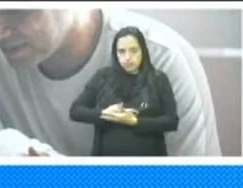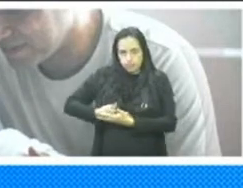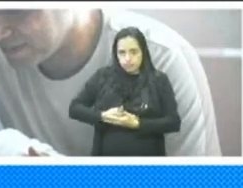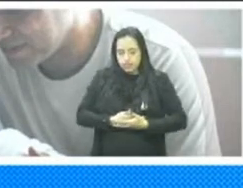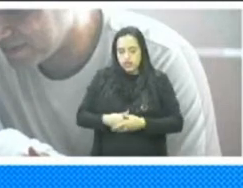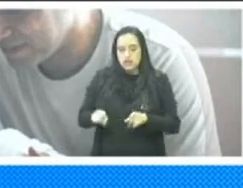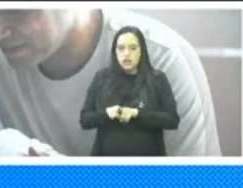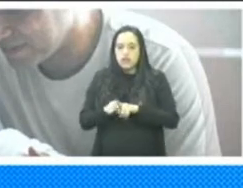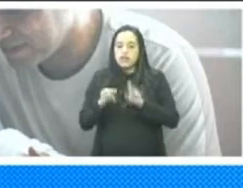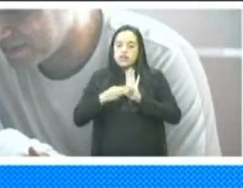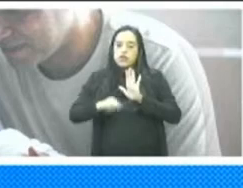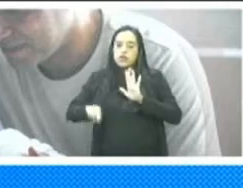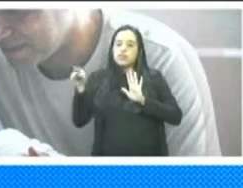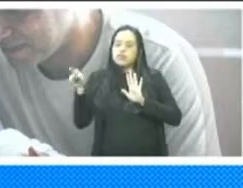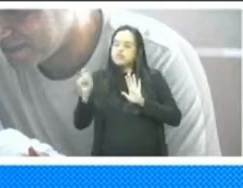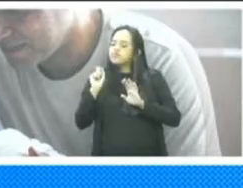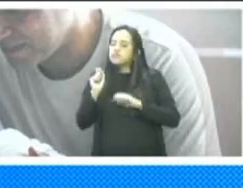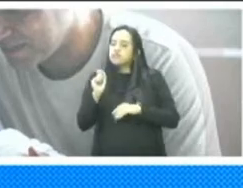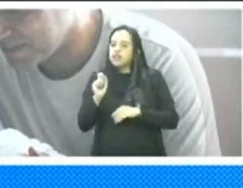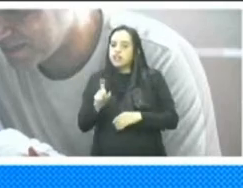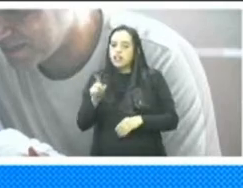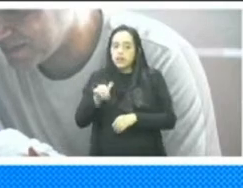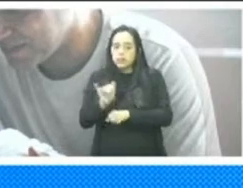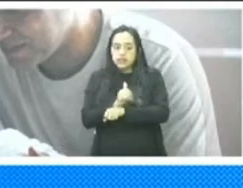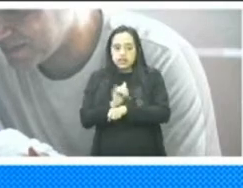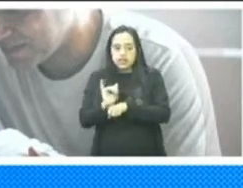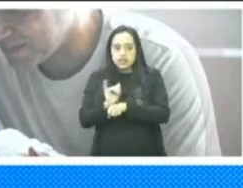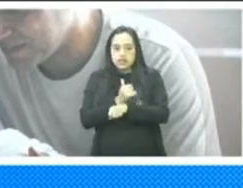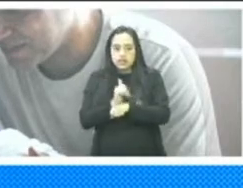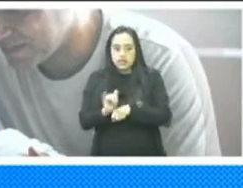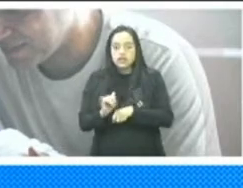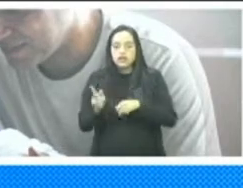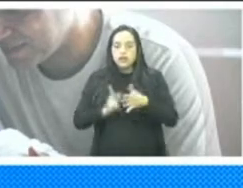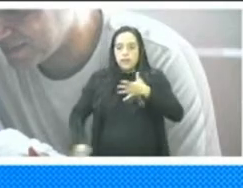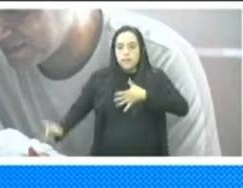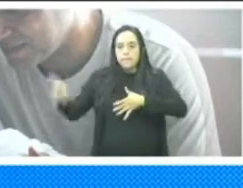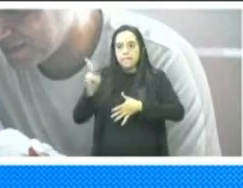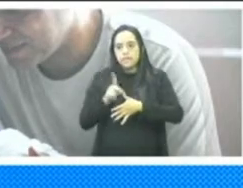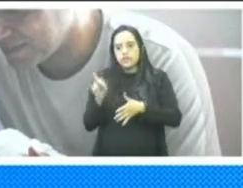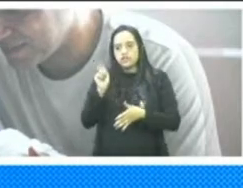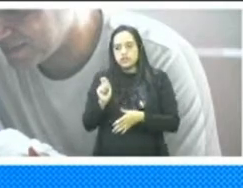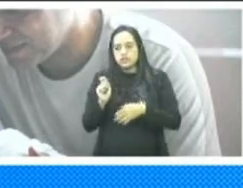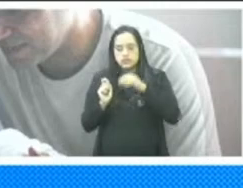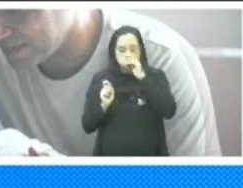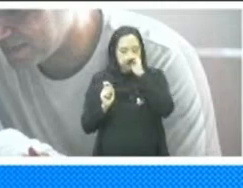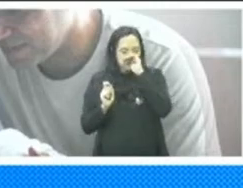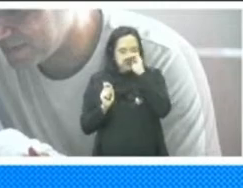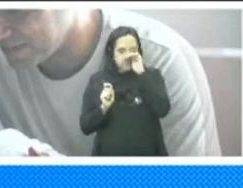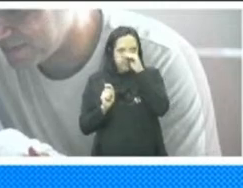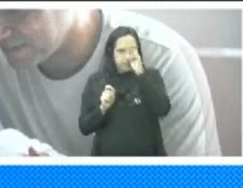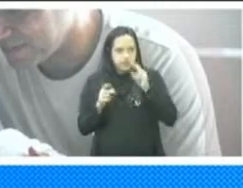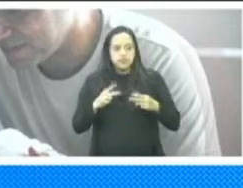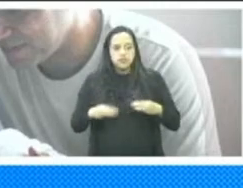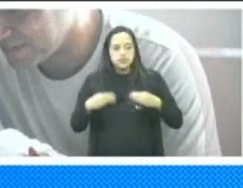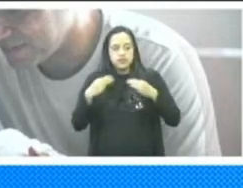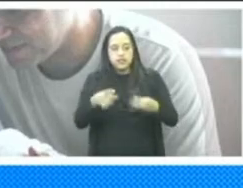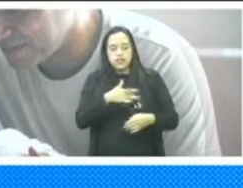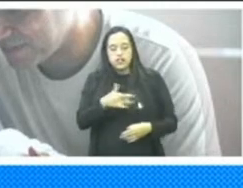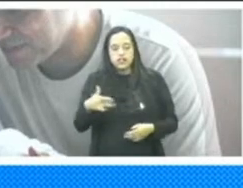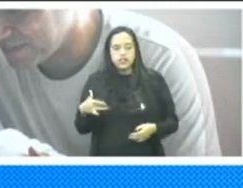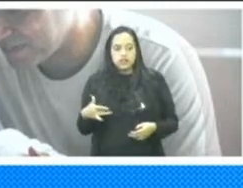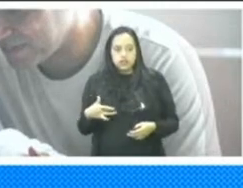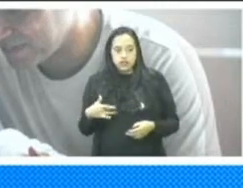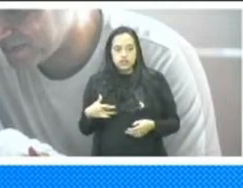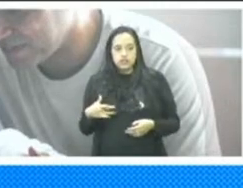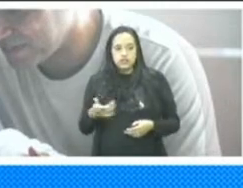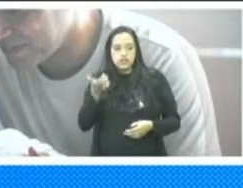método Canguru, então, é uma das estratégias, né, prioritárias do Ministério da Saúde